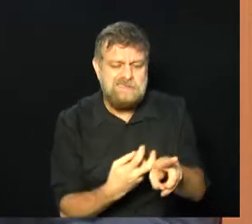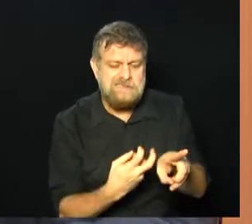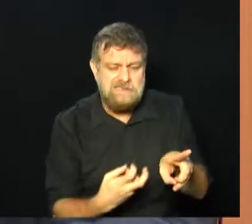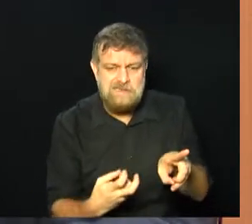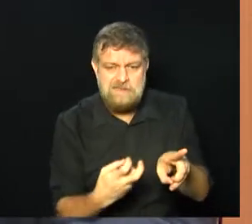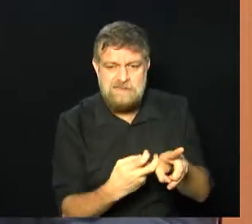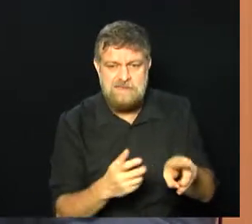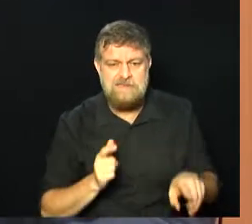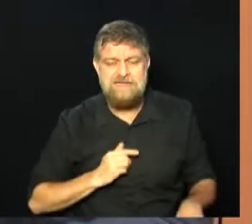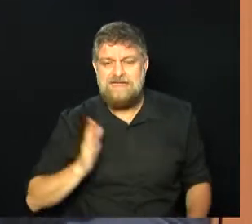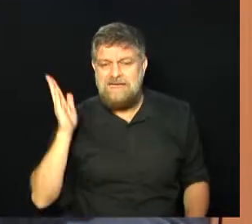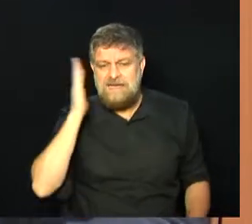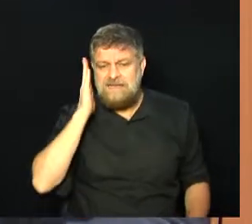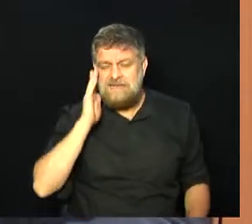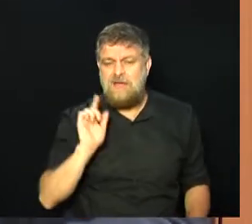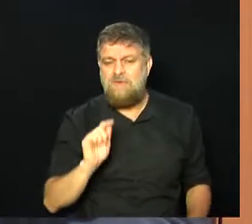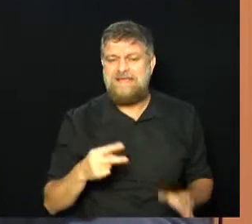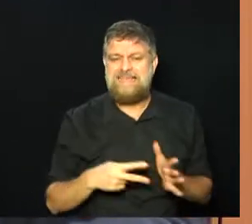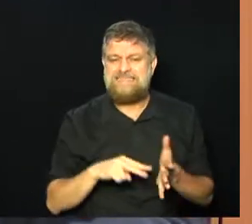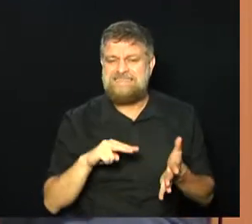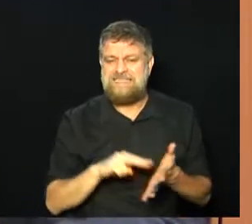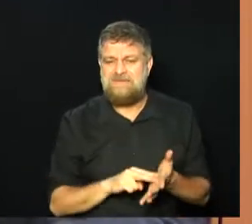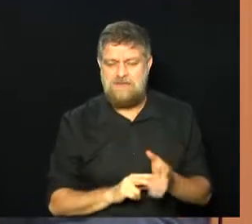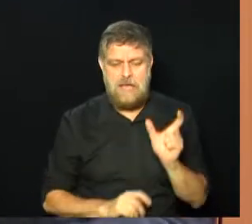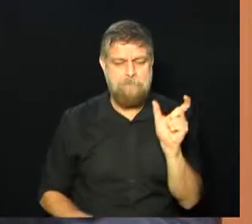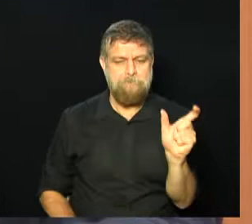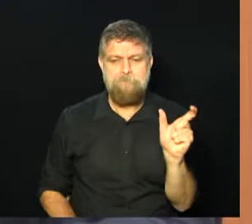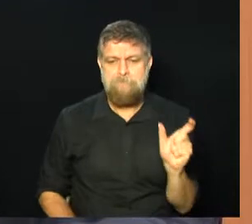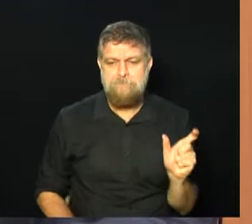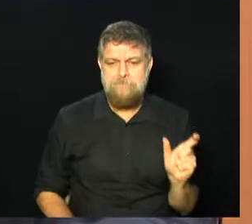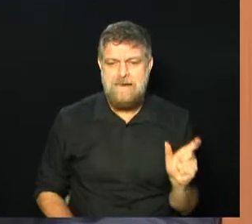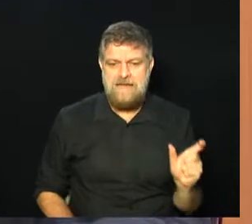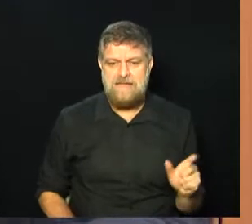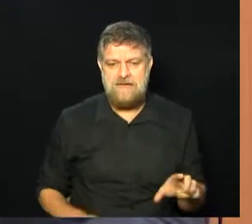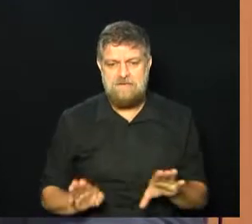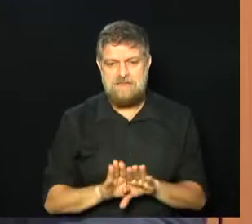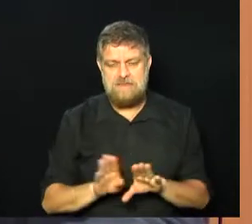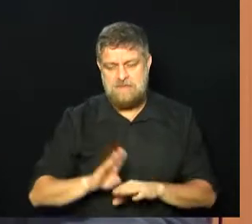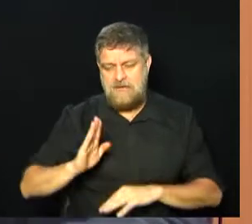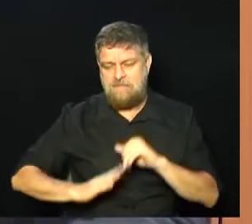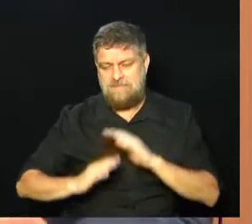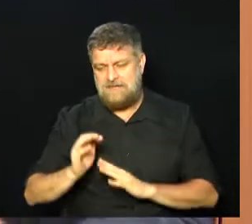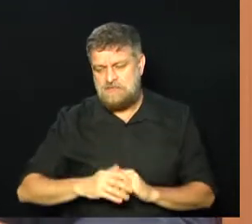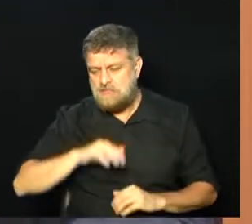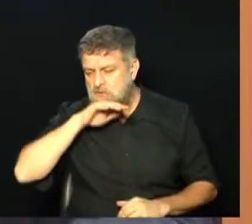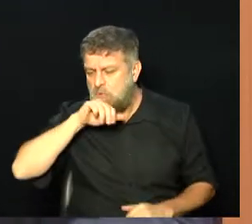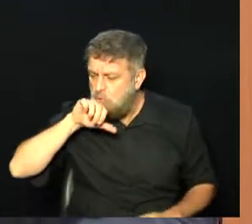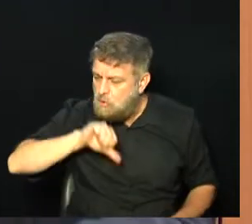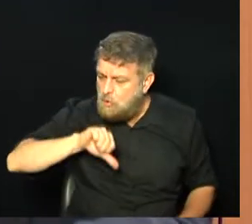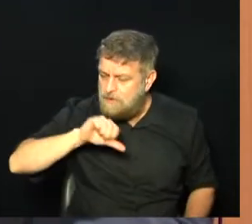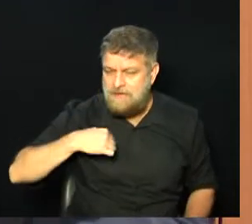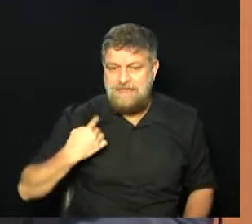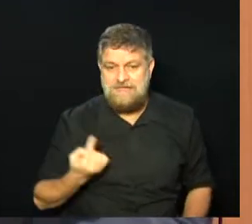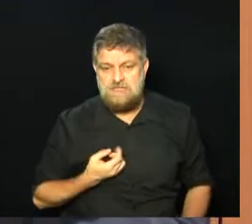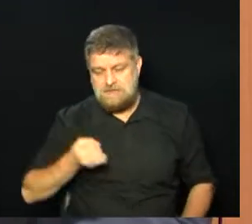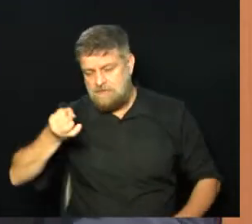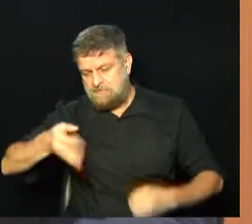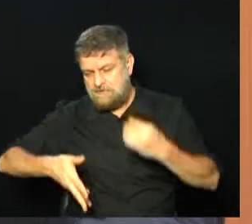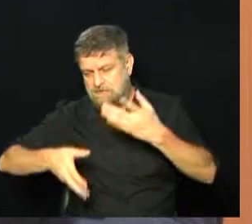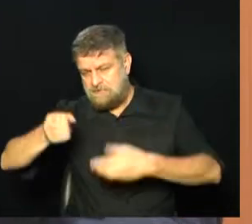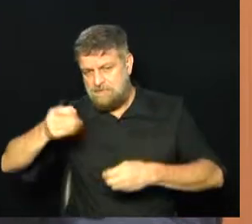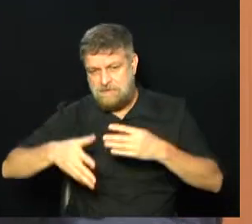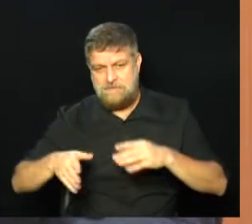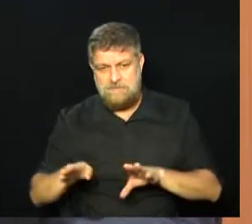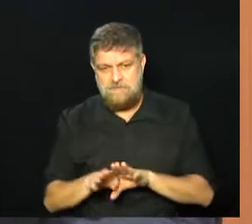hiperplasia prostática, câncer de próstata, hábitos nocivos, enfim. Eu acho que se vocês puderem